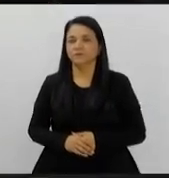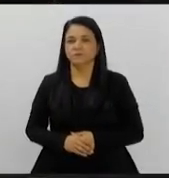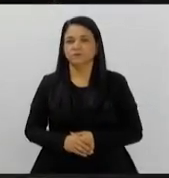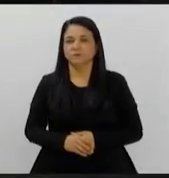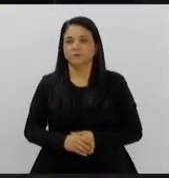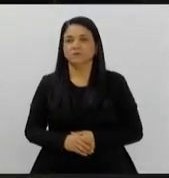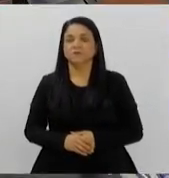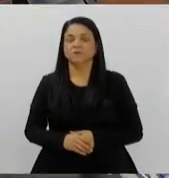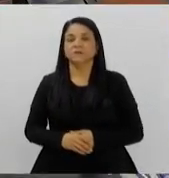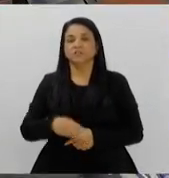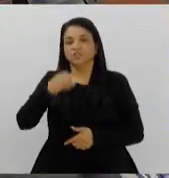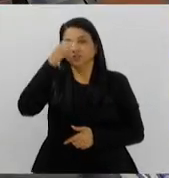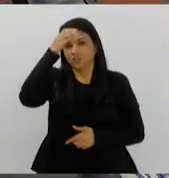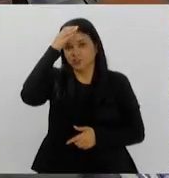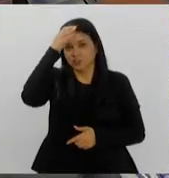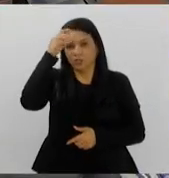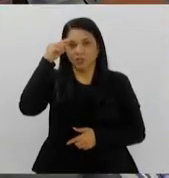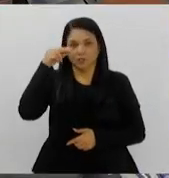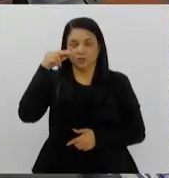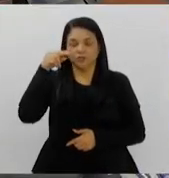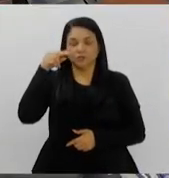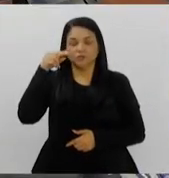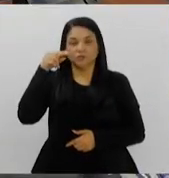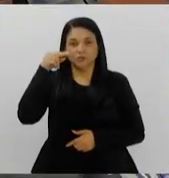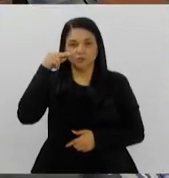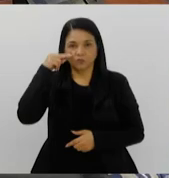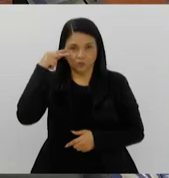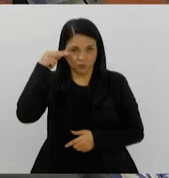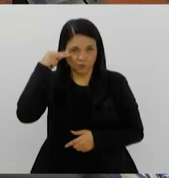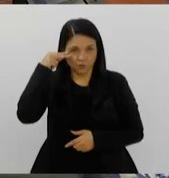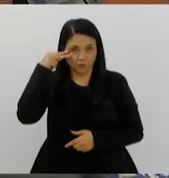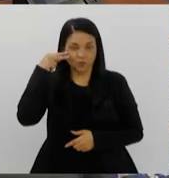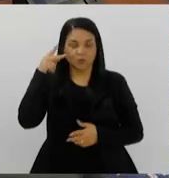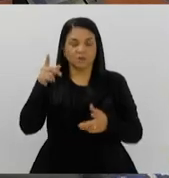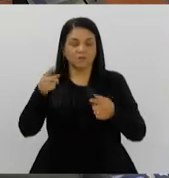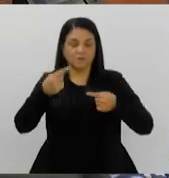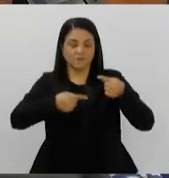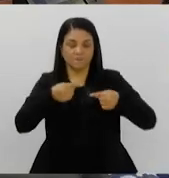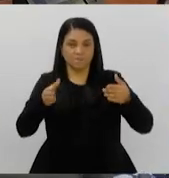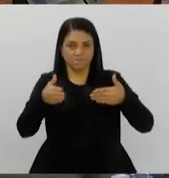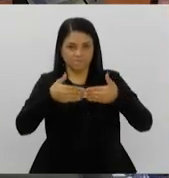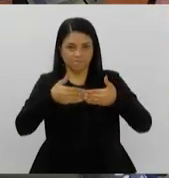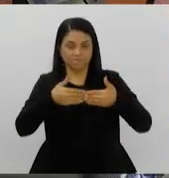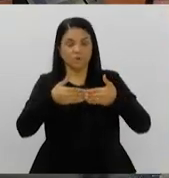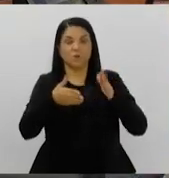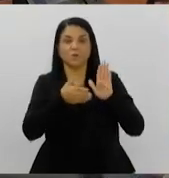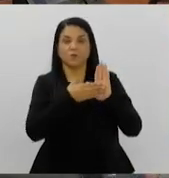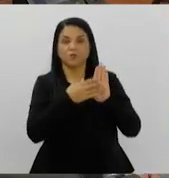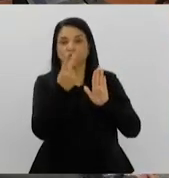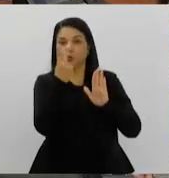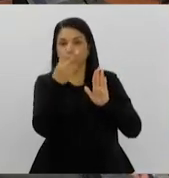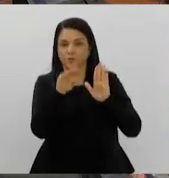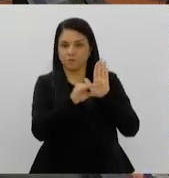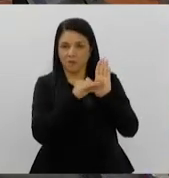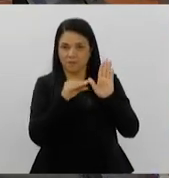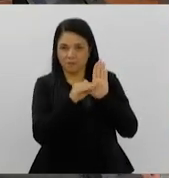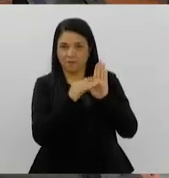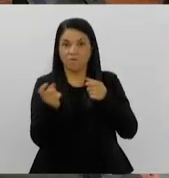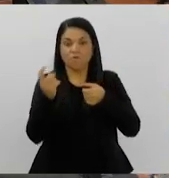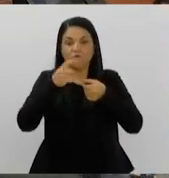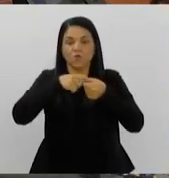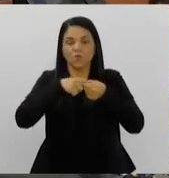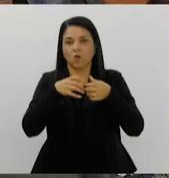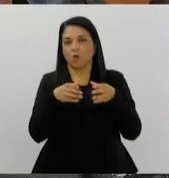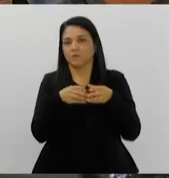Tia Ju, pela ordem, muito rapidamente. Não havendo mais quem queira discutir, encerrada a discussão, a presente proposta recebeu 2 emendas e retorna